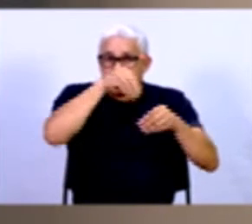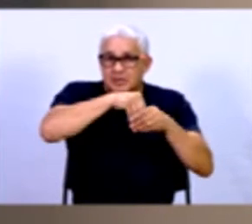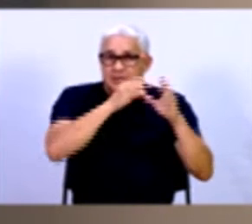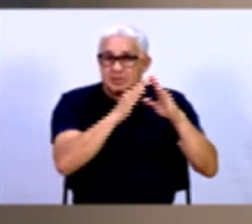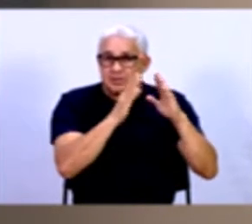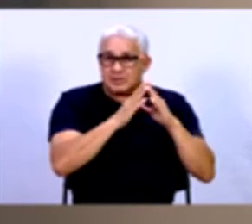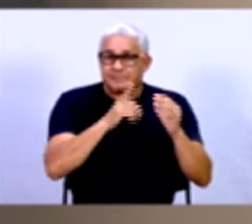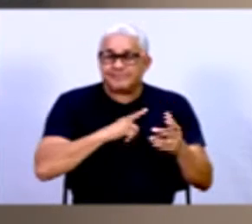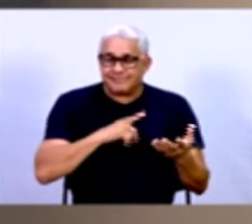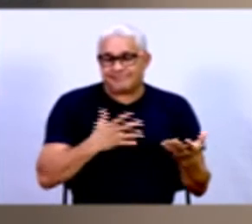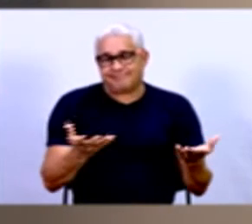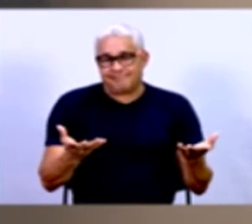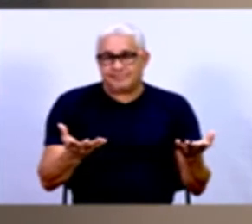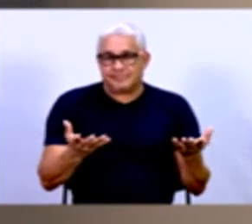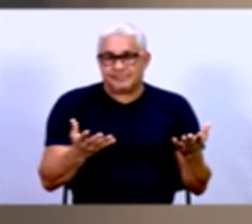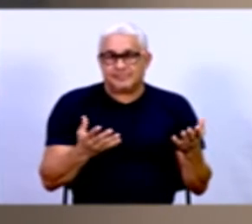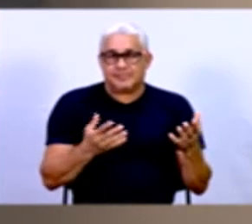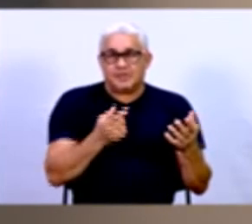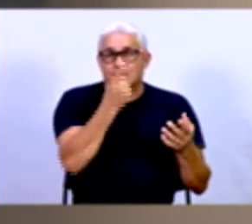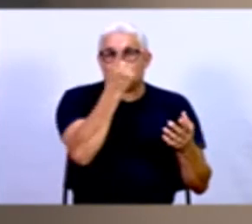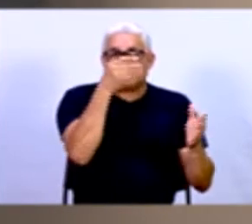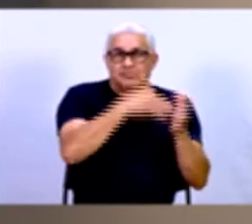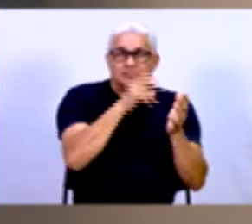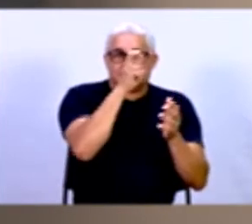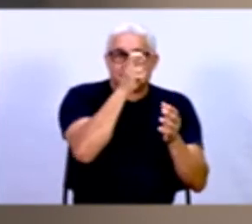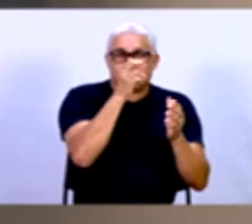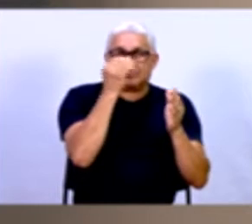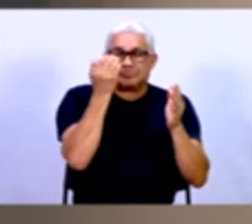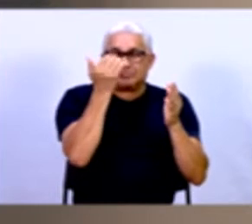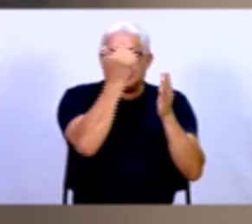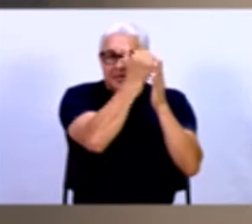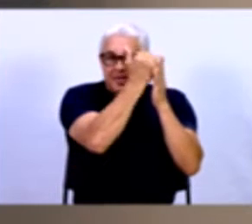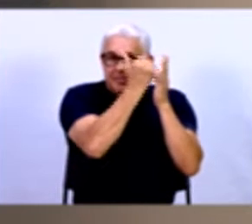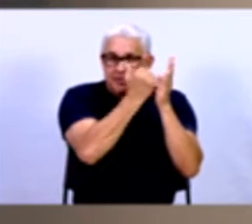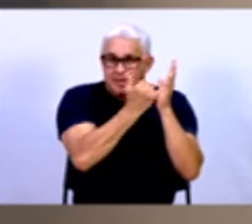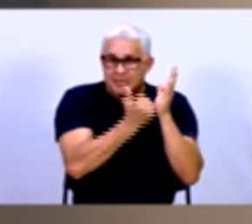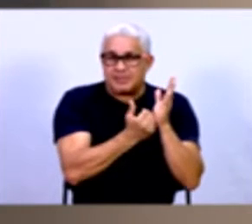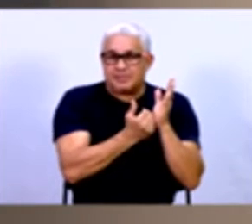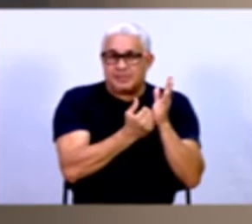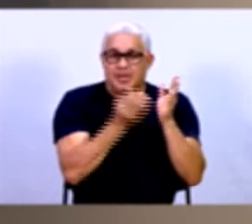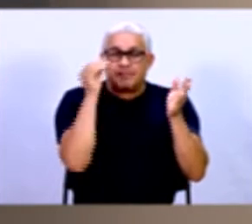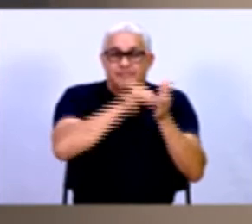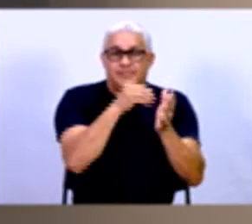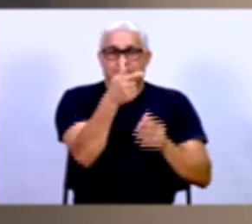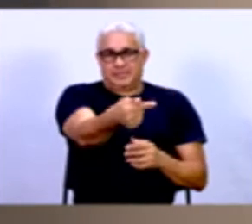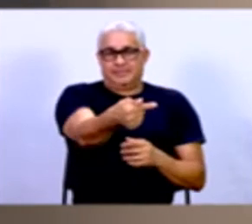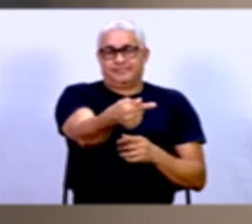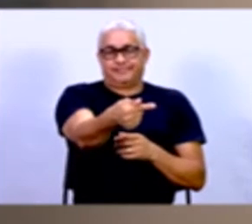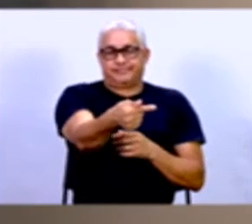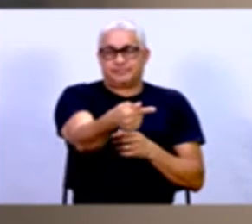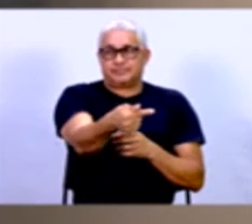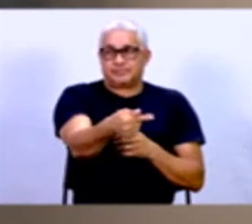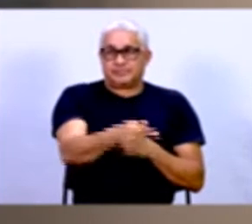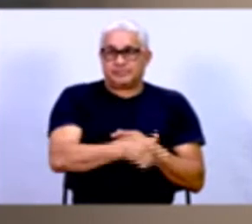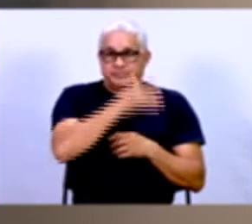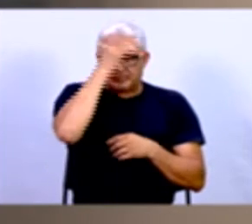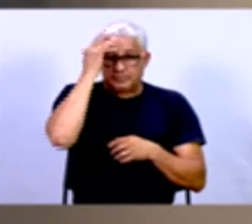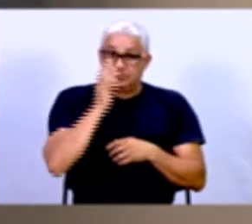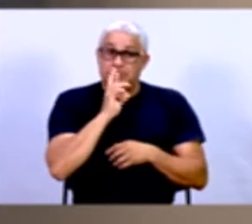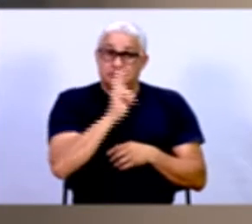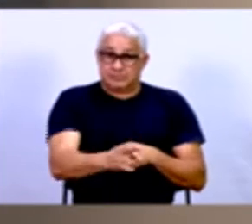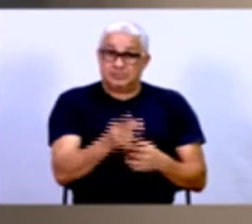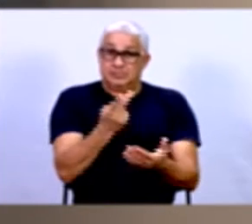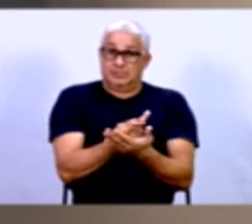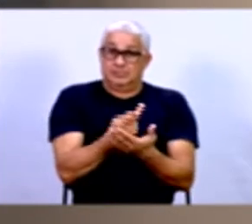Então tem muito isso. Daí tá lá, enumere de 1 a 5. E a pessoa vai lá e coloca 7. Então, tipo, a pessoa ela respondeu